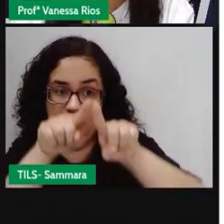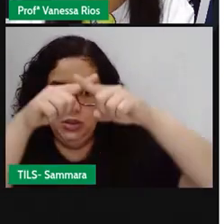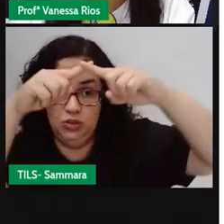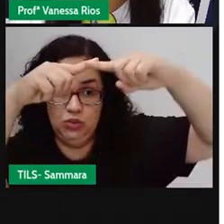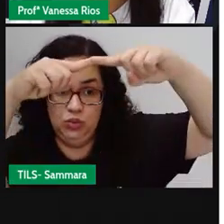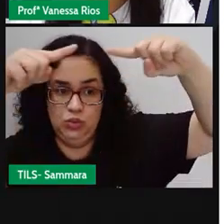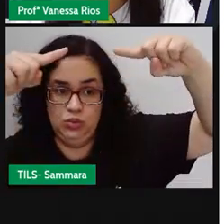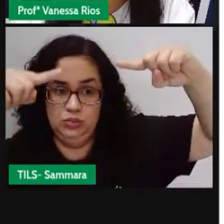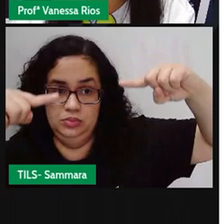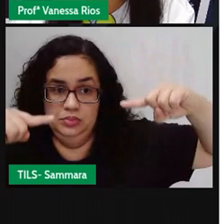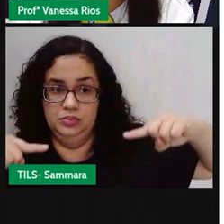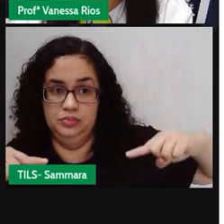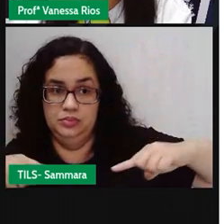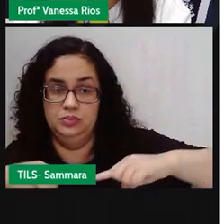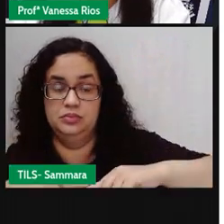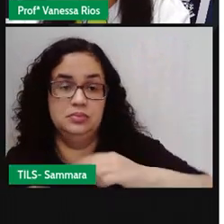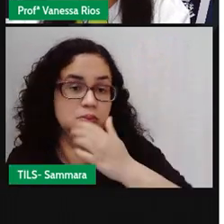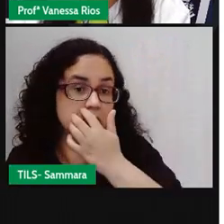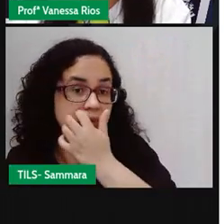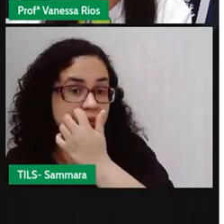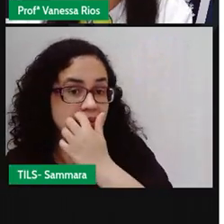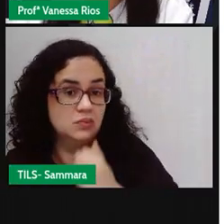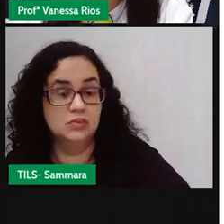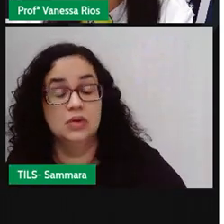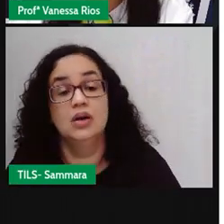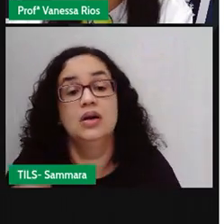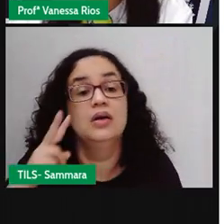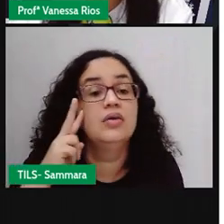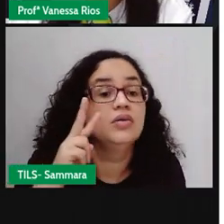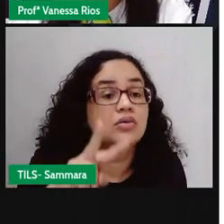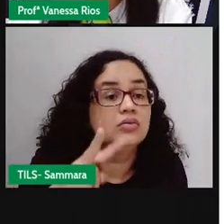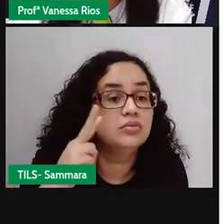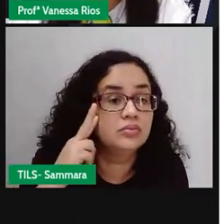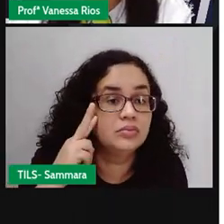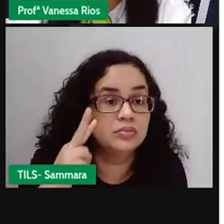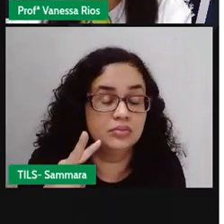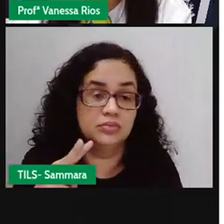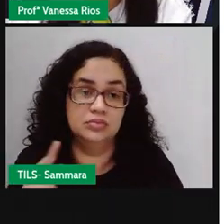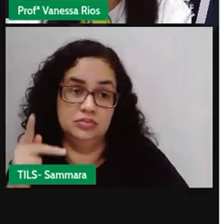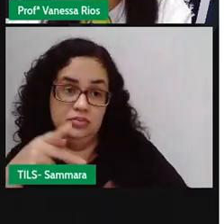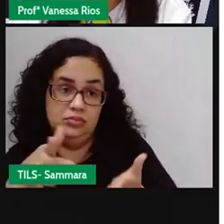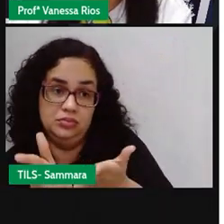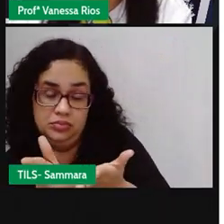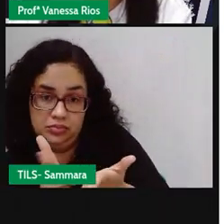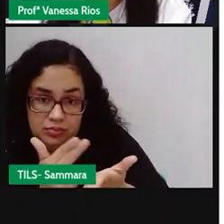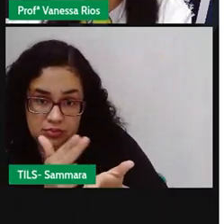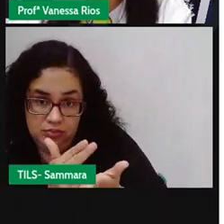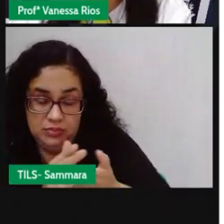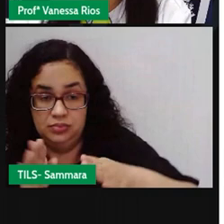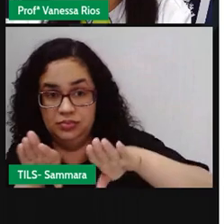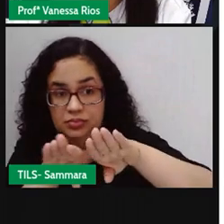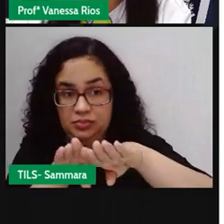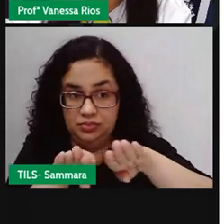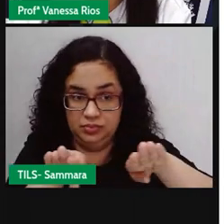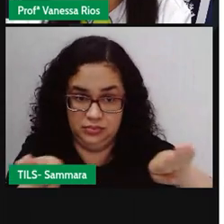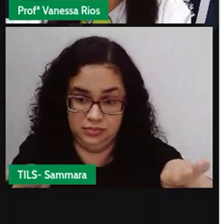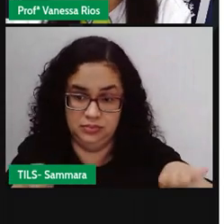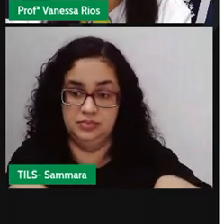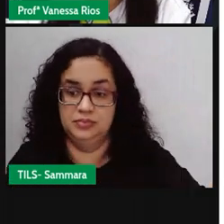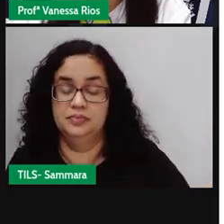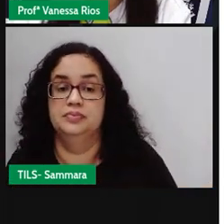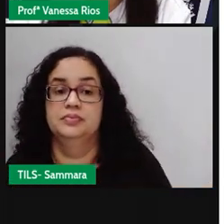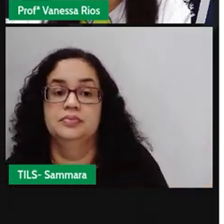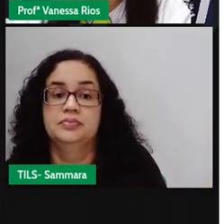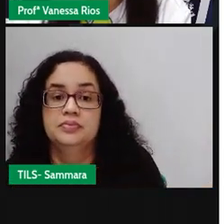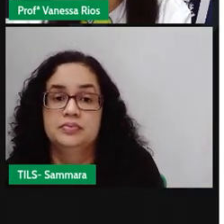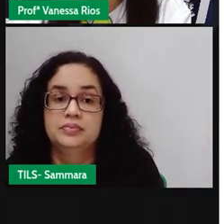ó, quadrados, não é? A gente consegue identificar essas figuras geométricas planas nesse